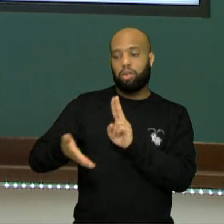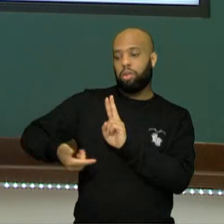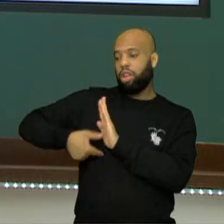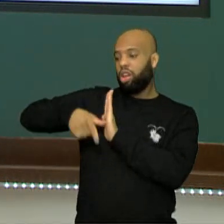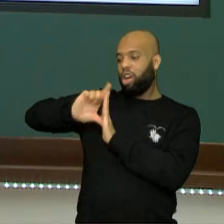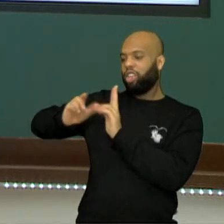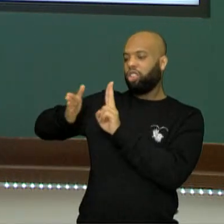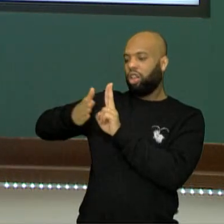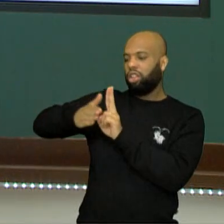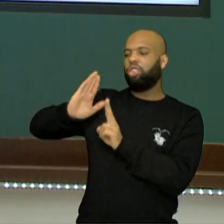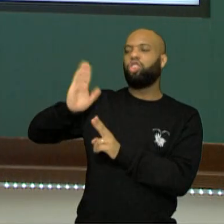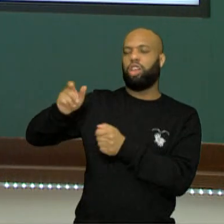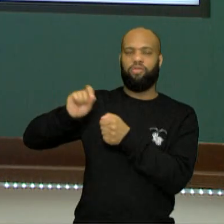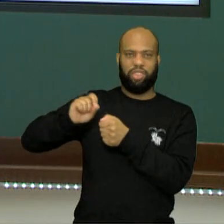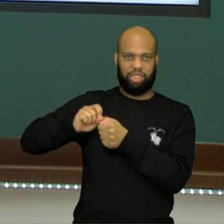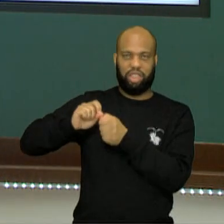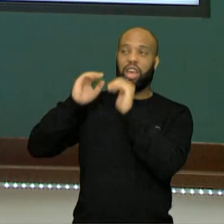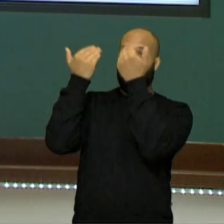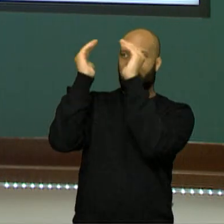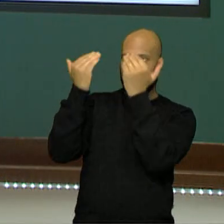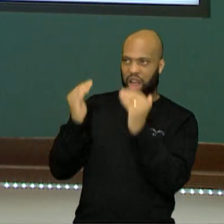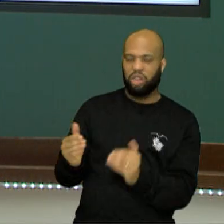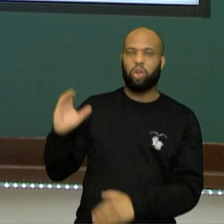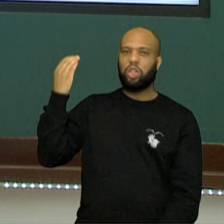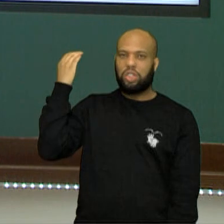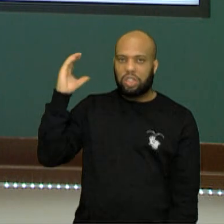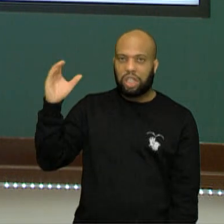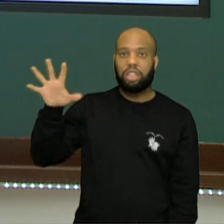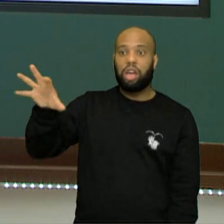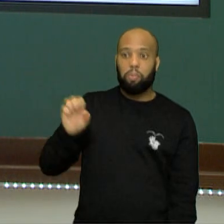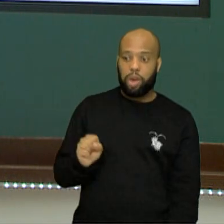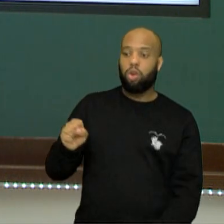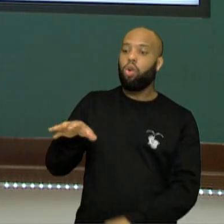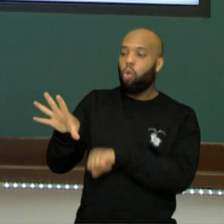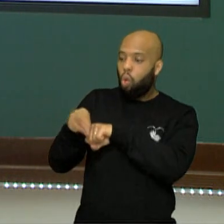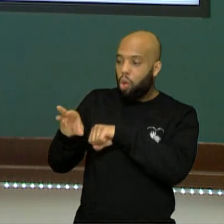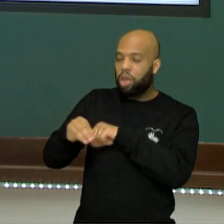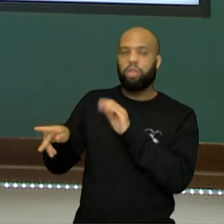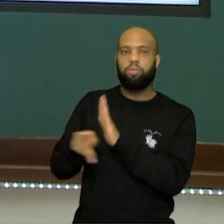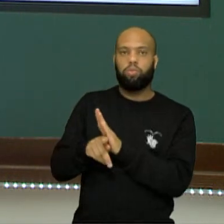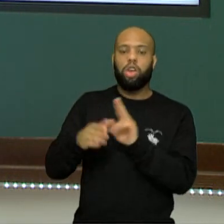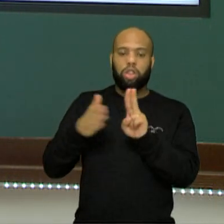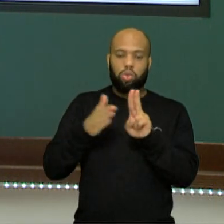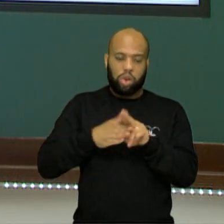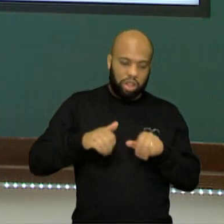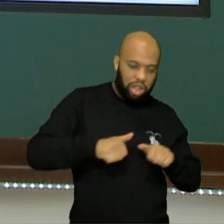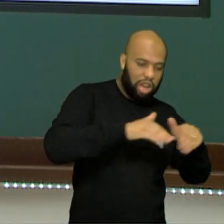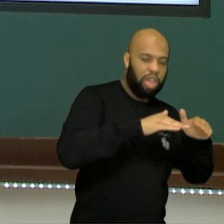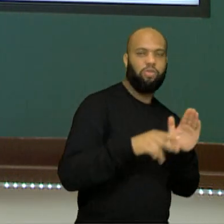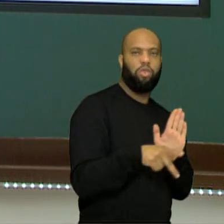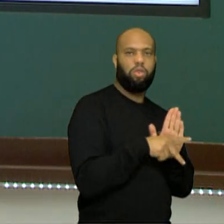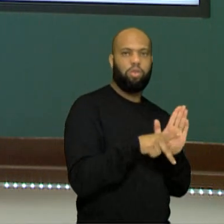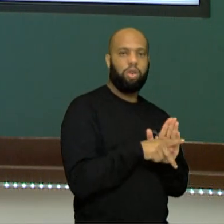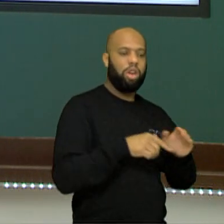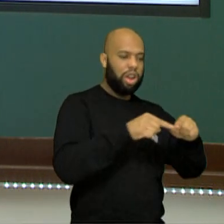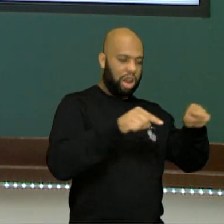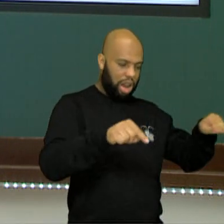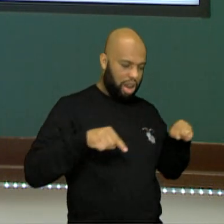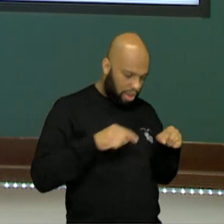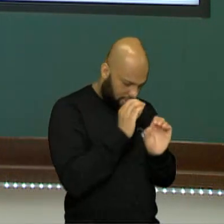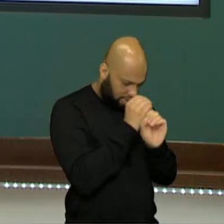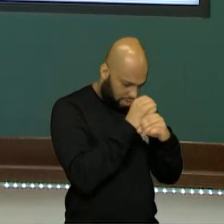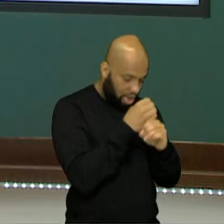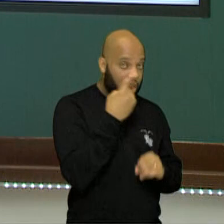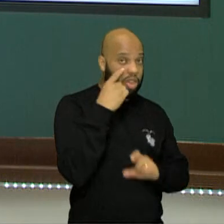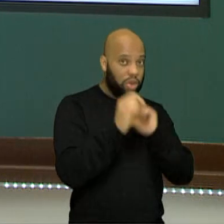viam. Então, eles fizeram análise, a ciência pegou o conhecimento do índio, levou para o laboratório e viu que a planta possuía